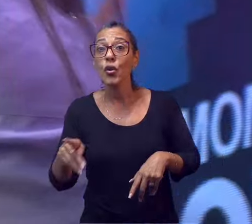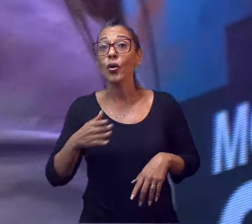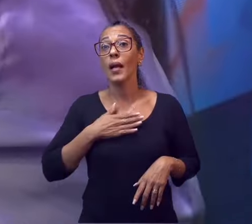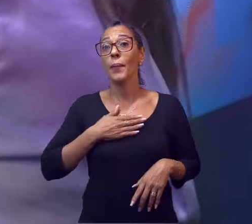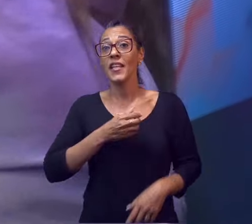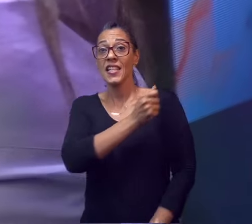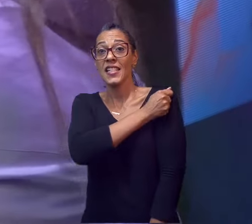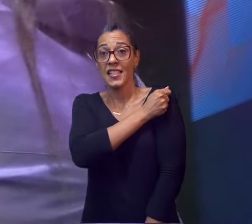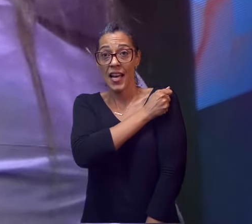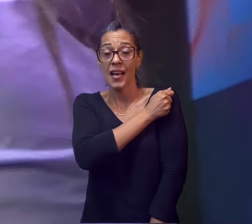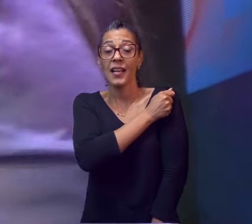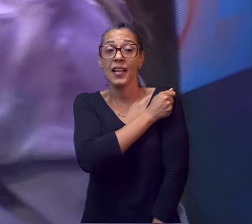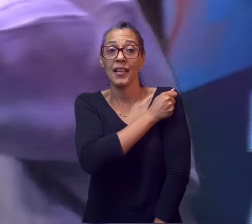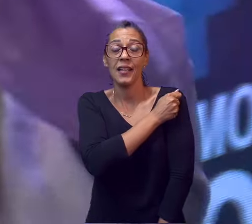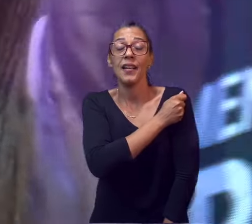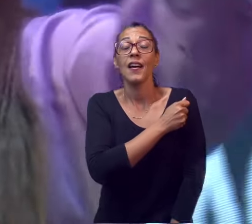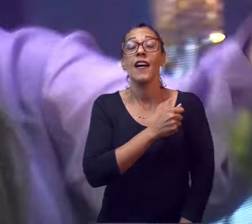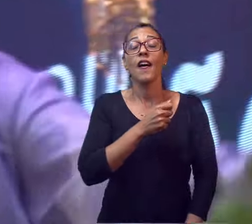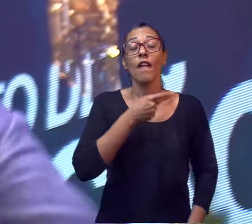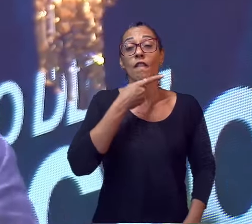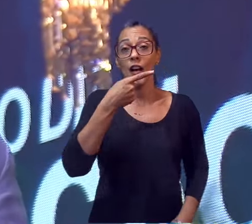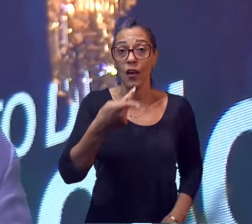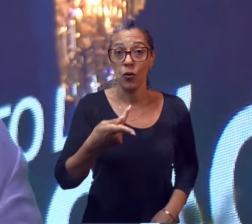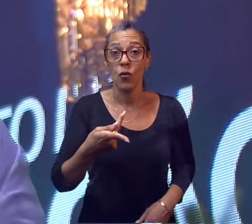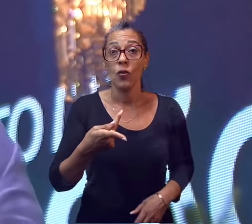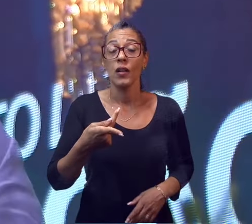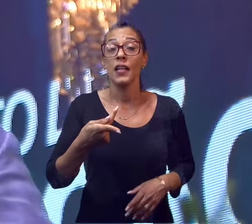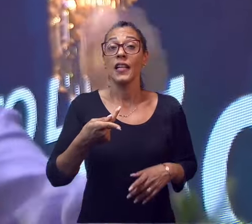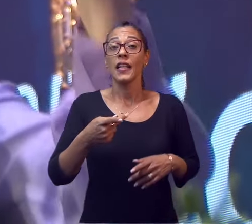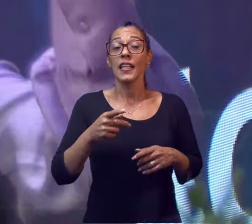acendendo isqueiros no meu cabelo perto de mim